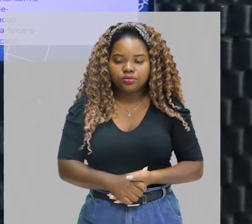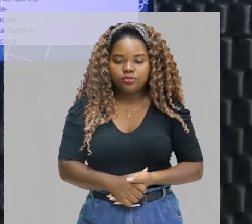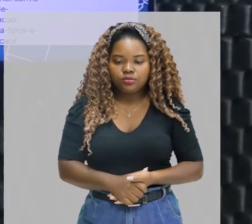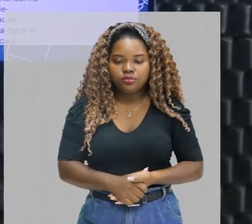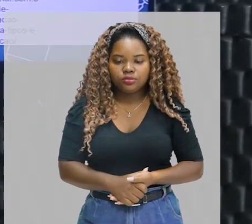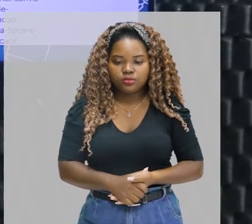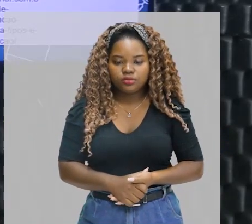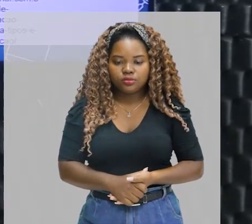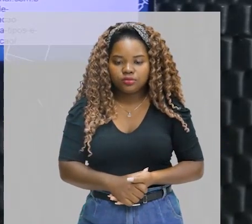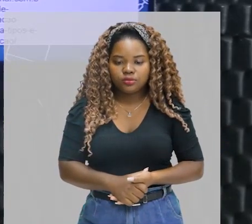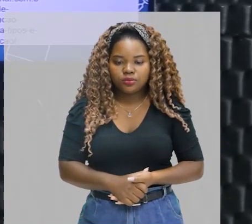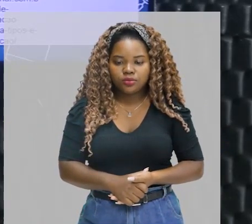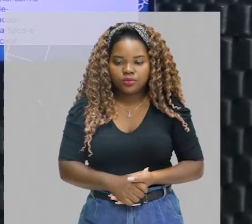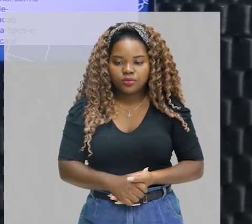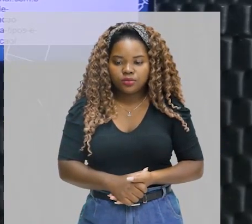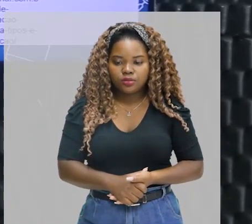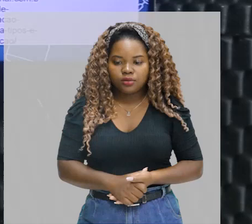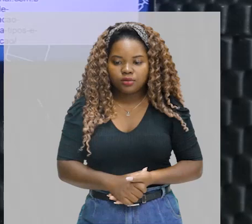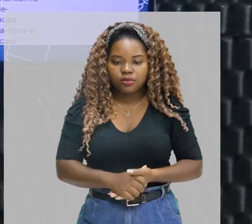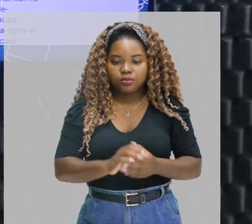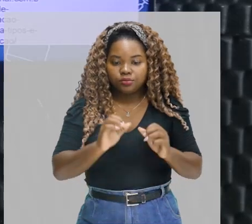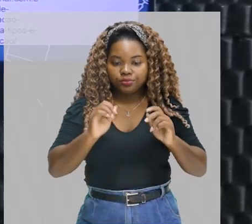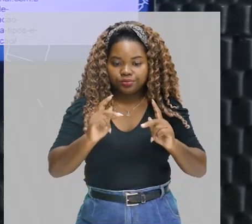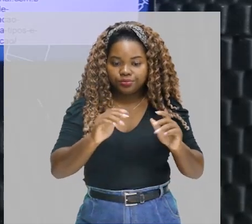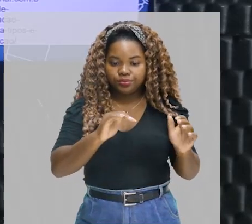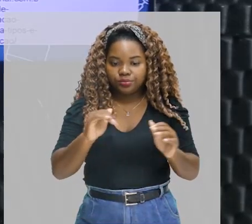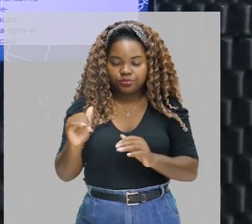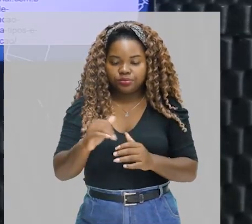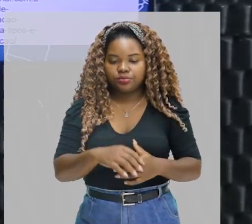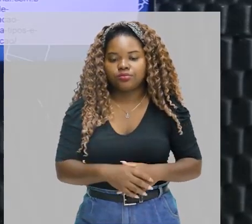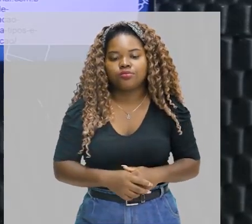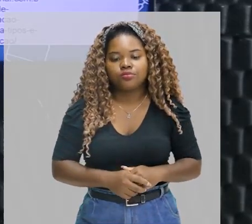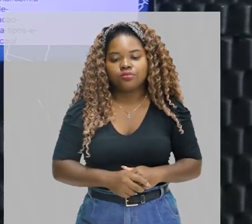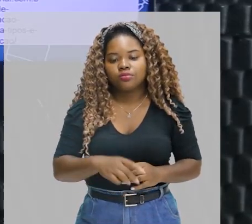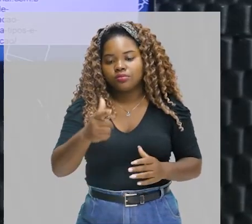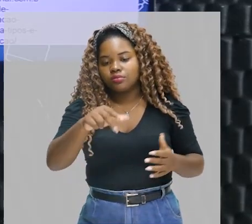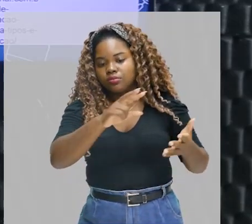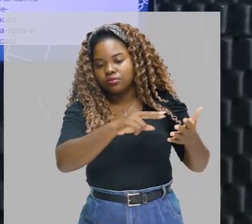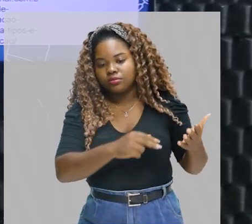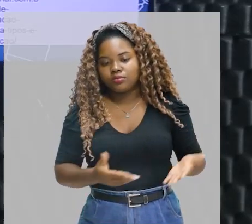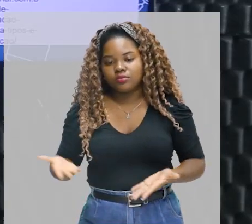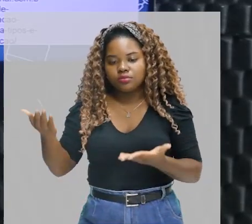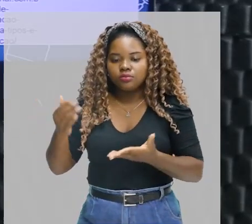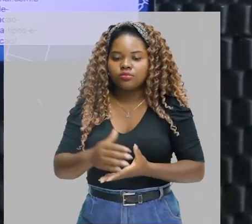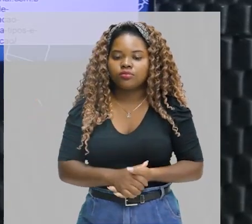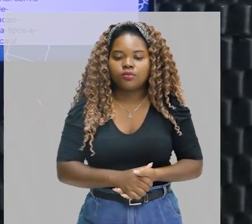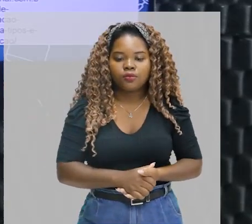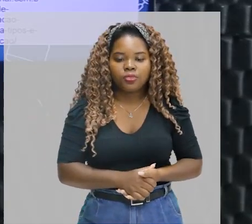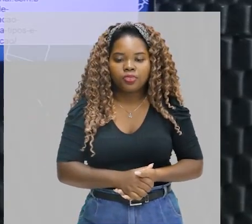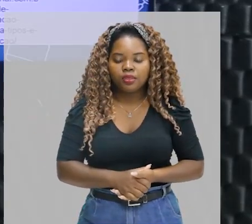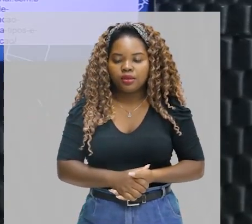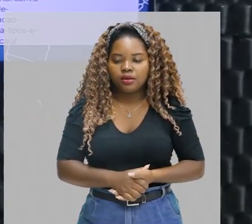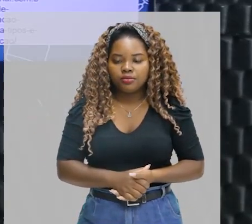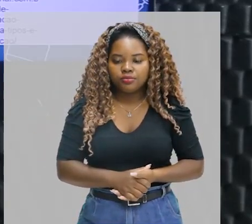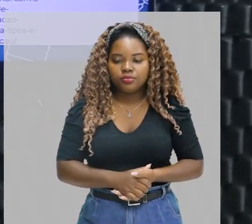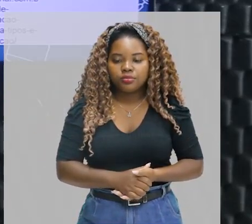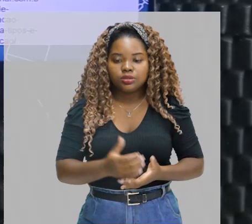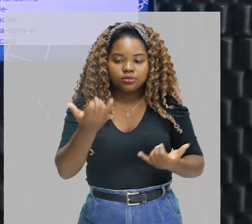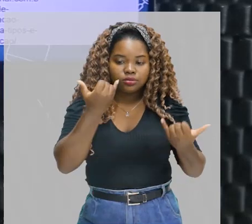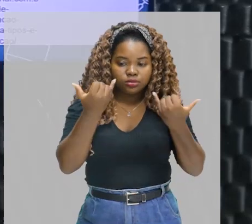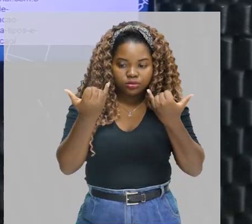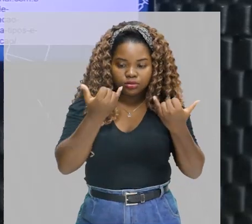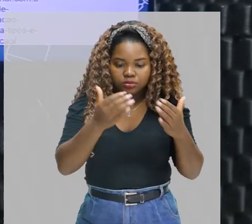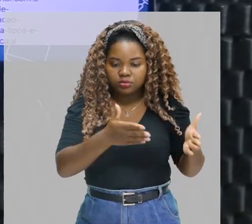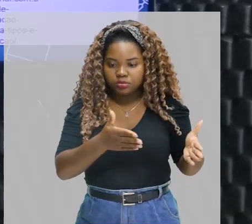de uma forma quase que imediata, ok? A coleta, armazenamento e o processamento dessas